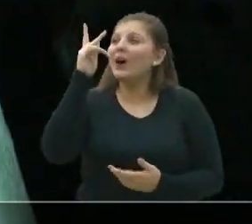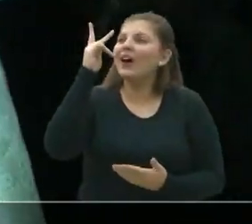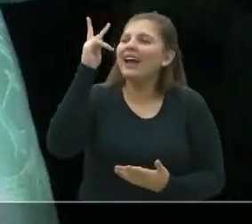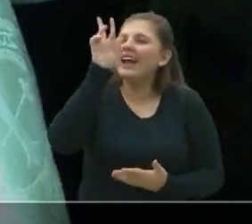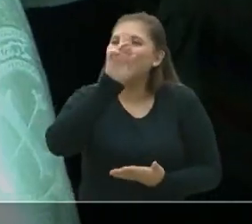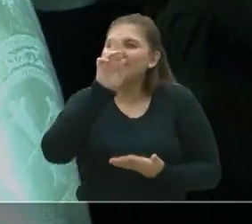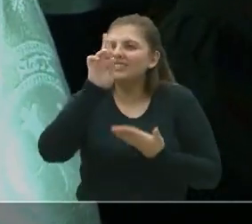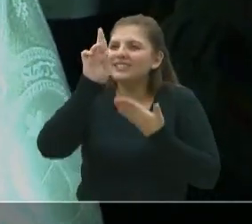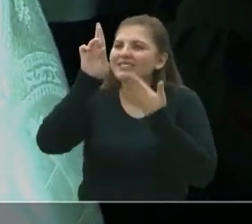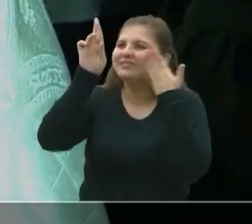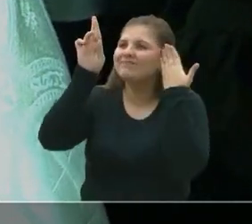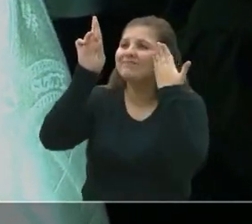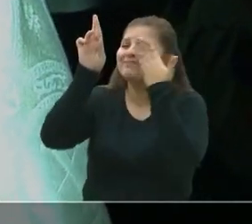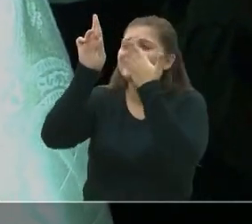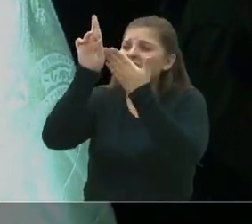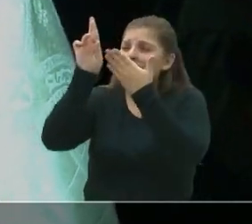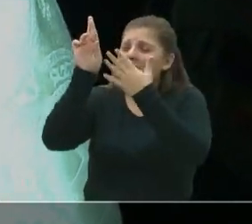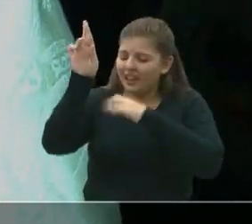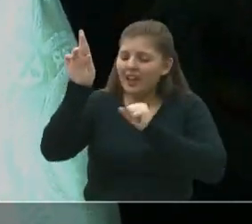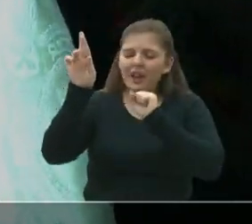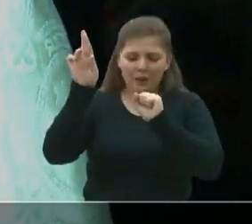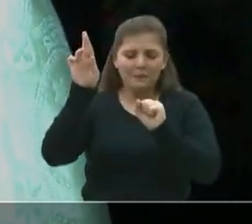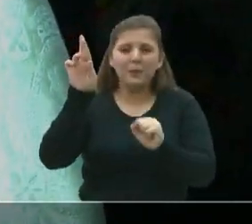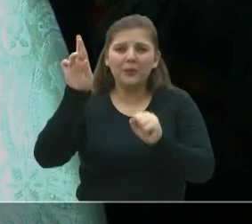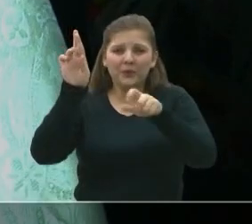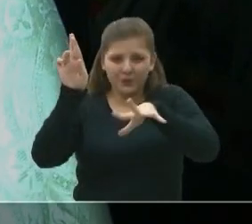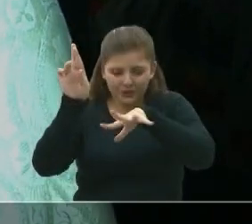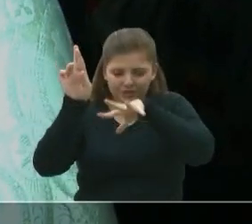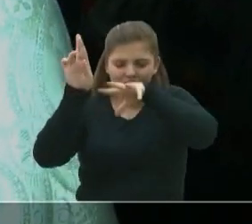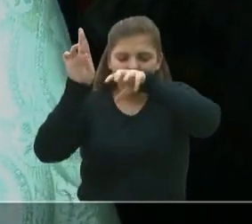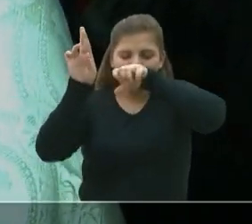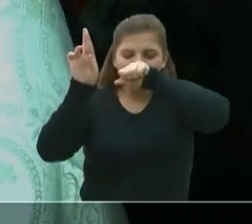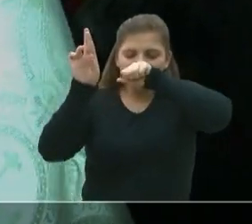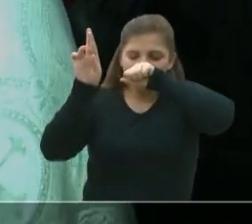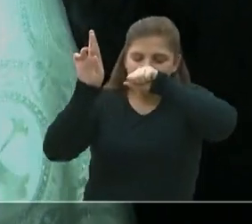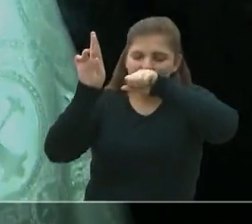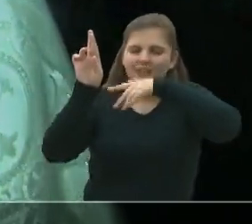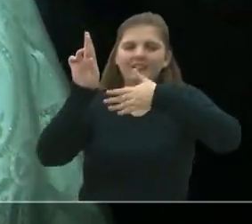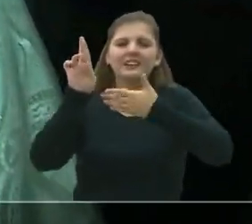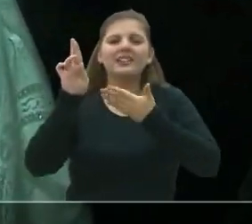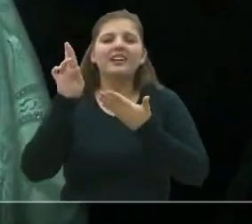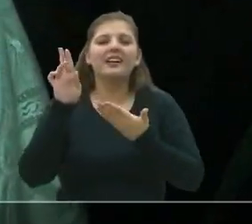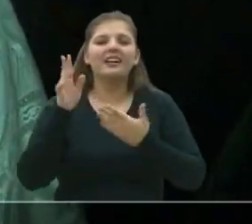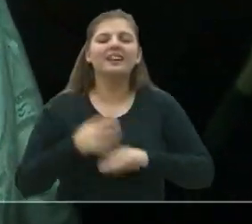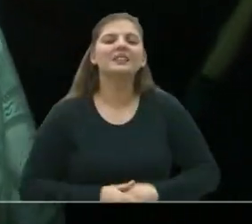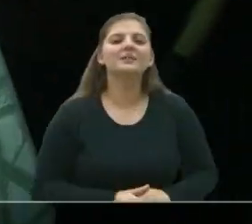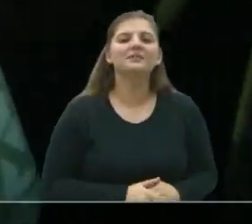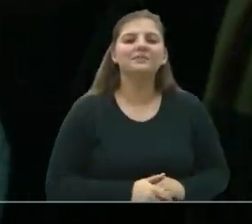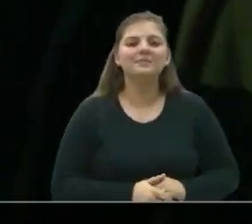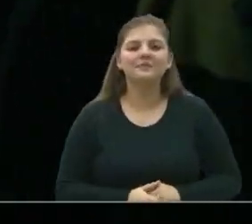Só em Ti eu pude